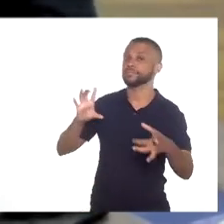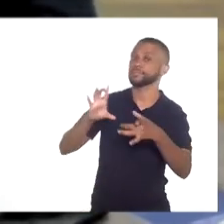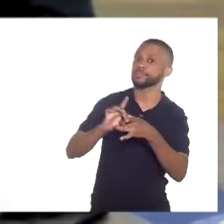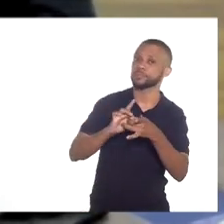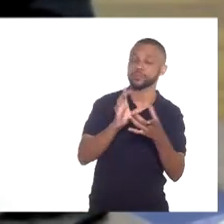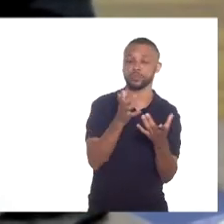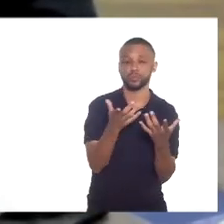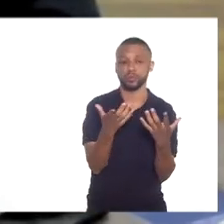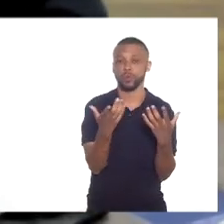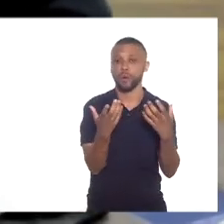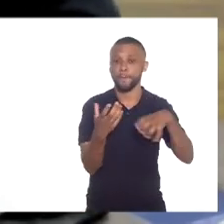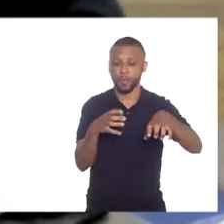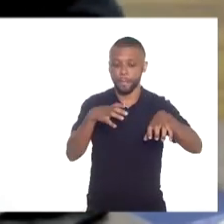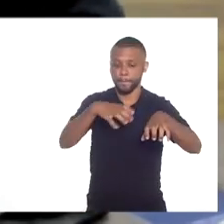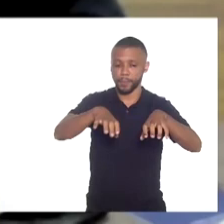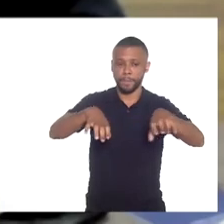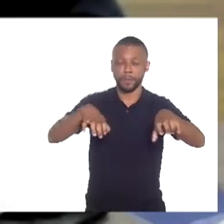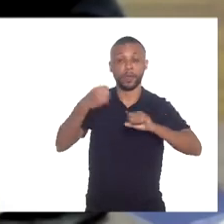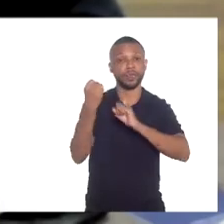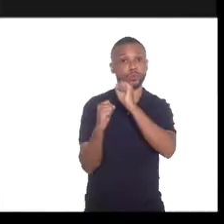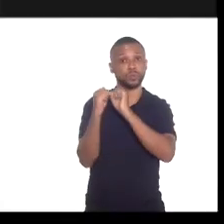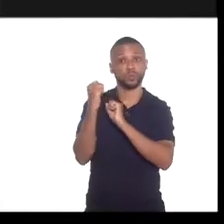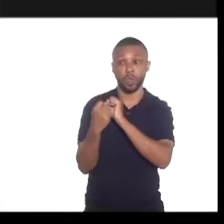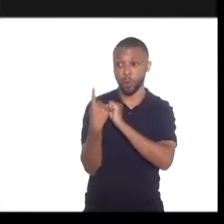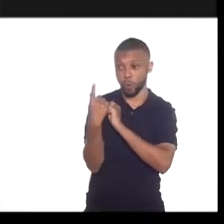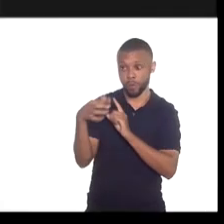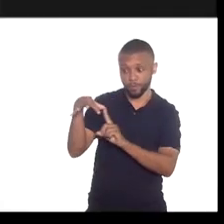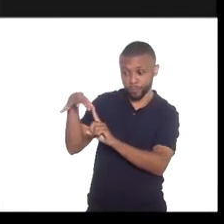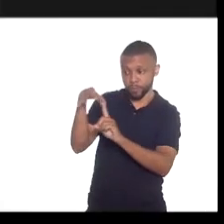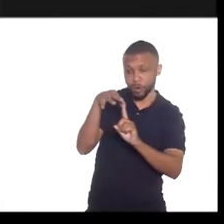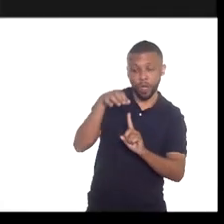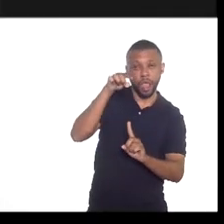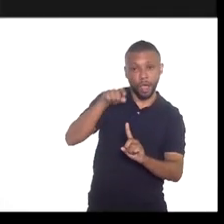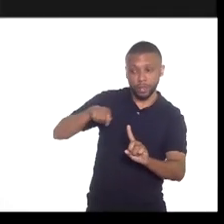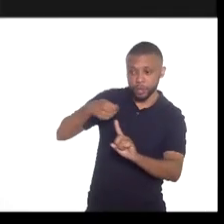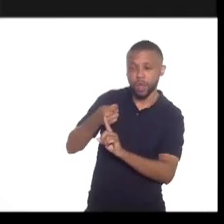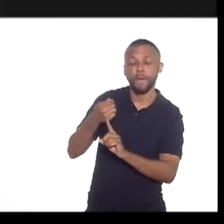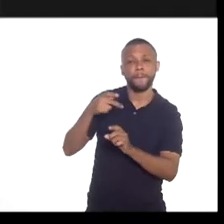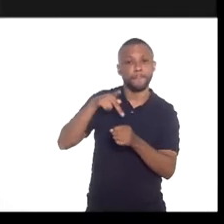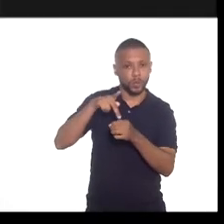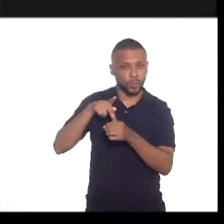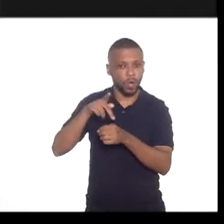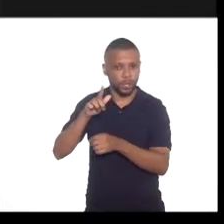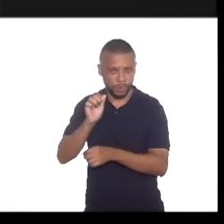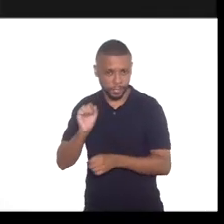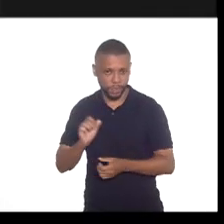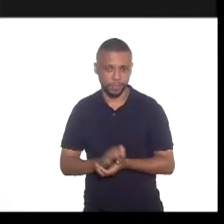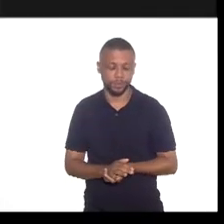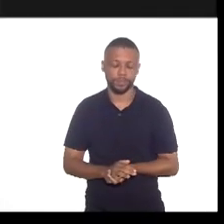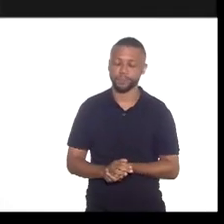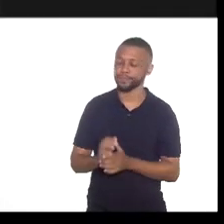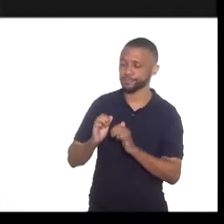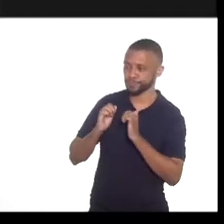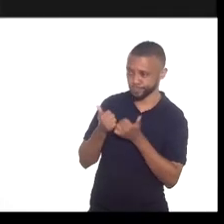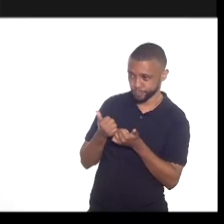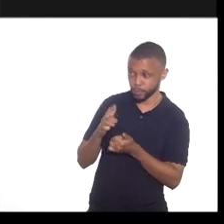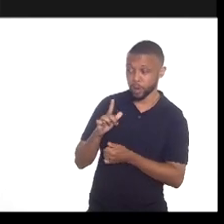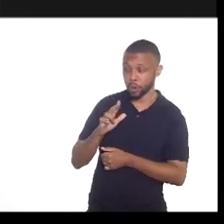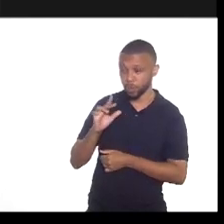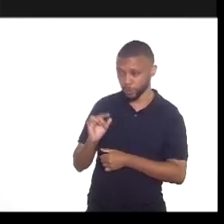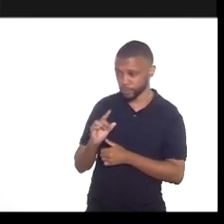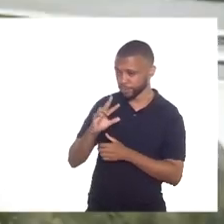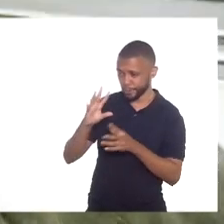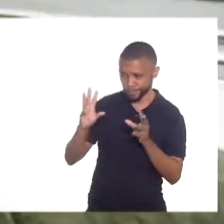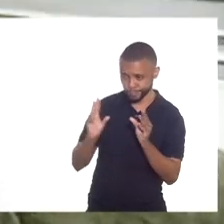toda certeza, é o petróleo e gás. Bem, Luiz, vamos às considerações finais? Bom,